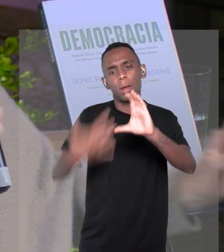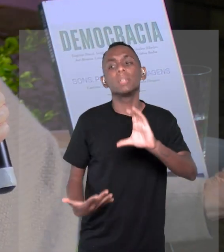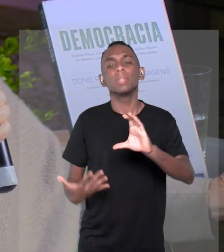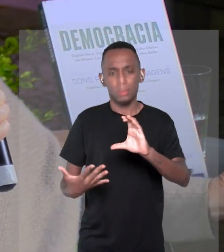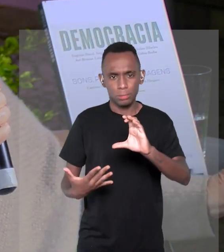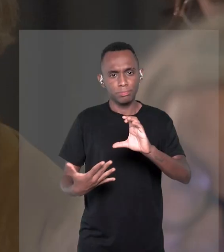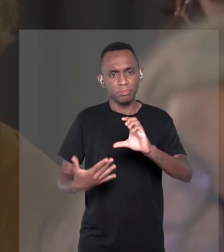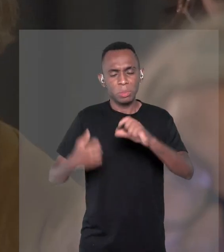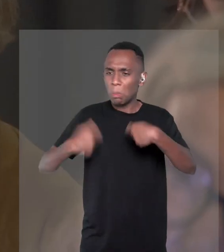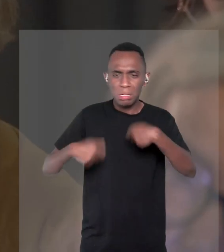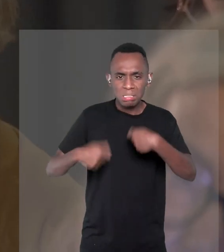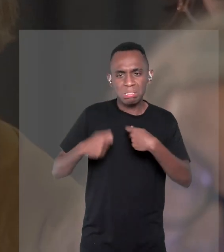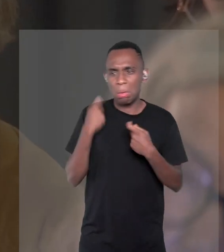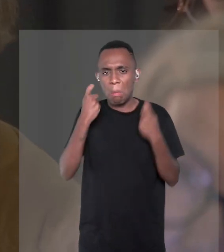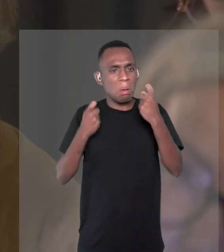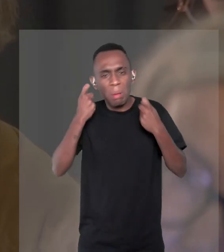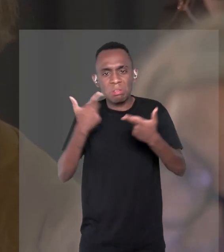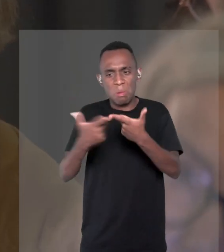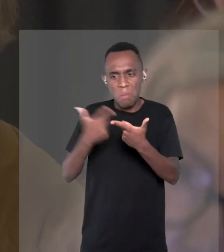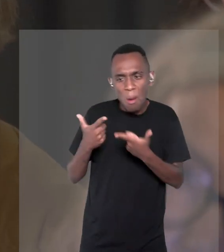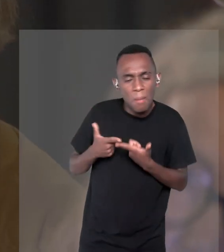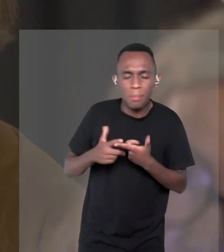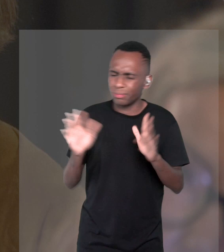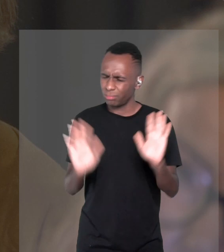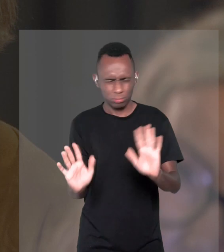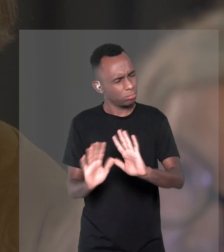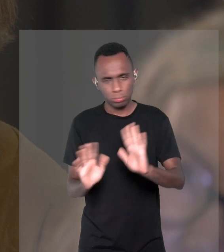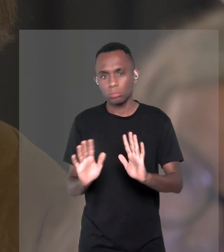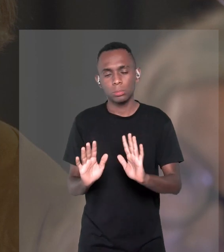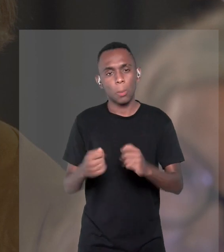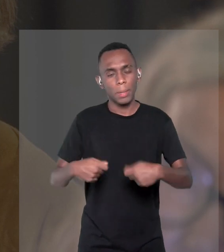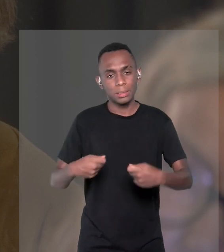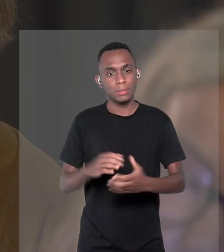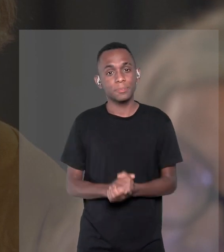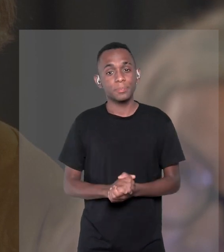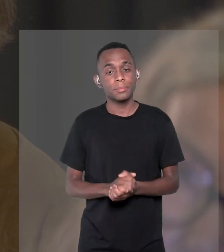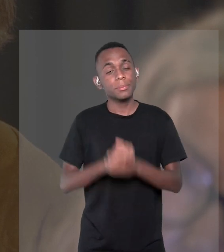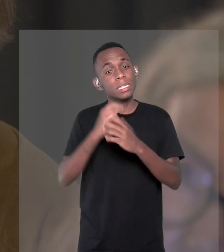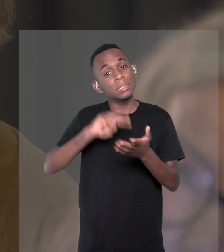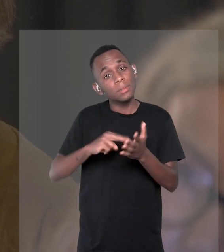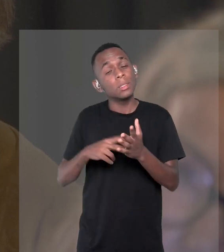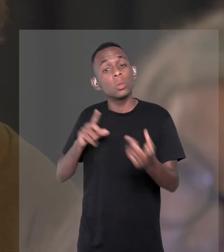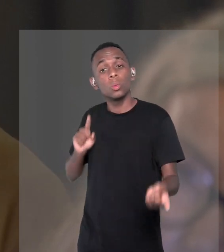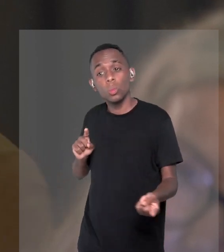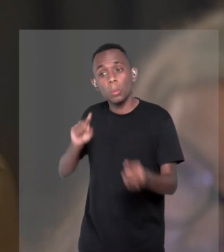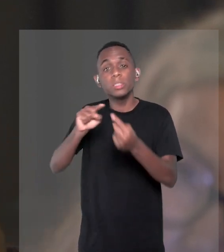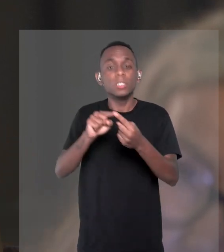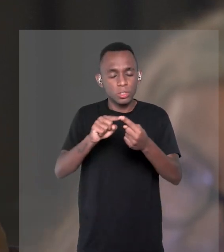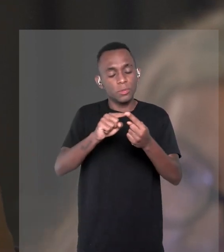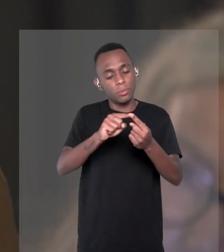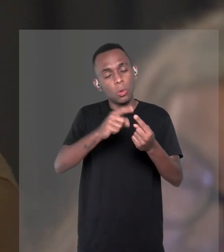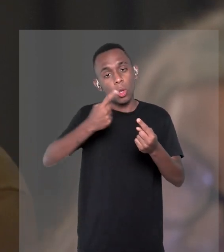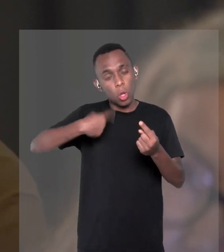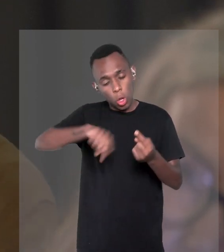sem pejo, sem problemas com o que ele é. Essa é a ideia que orienta a Revista